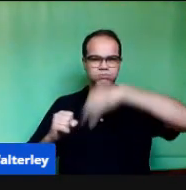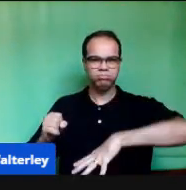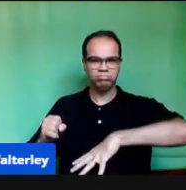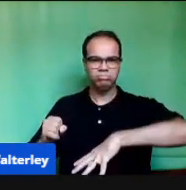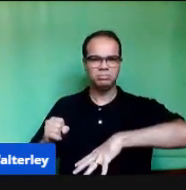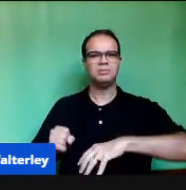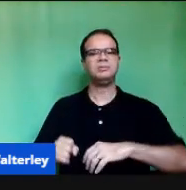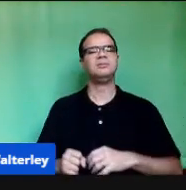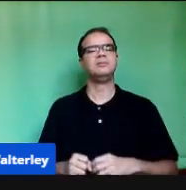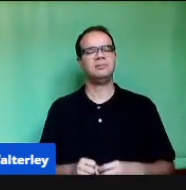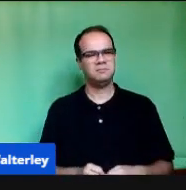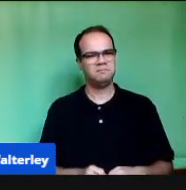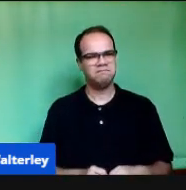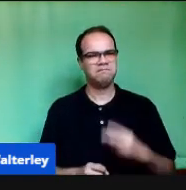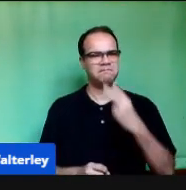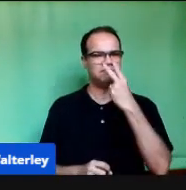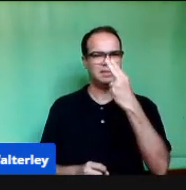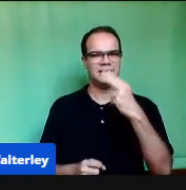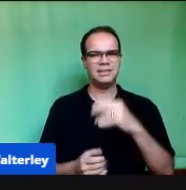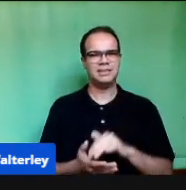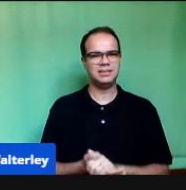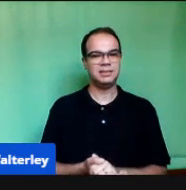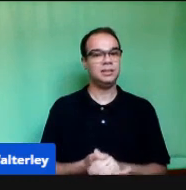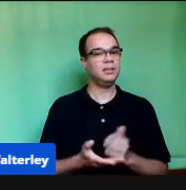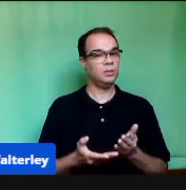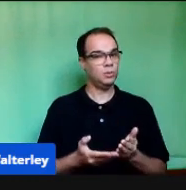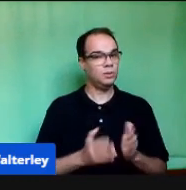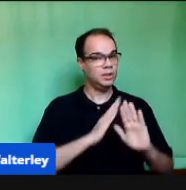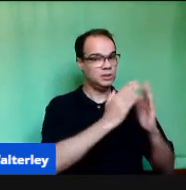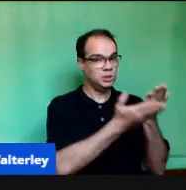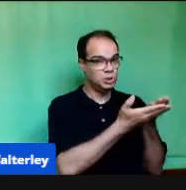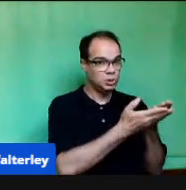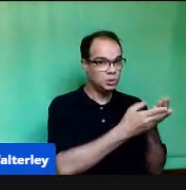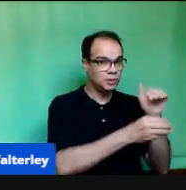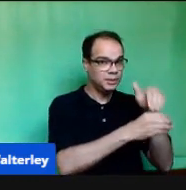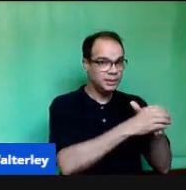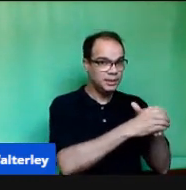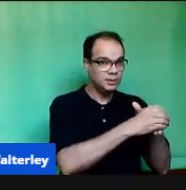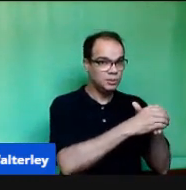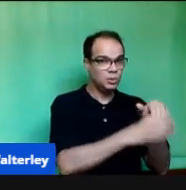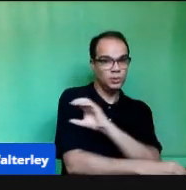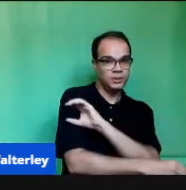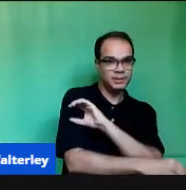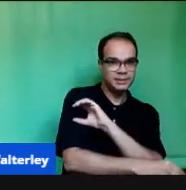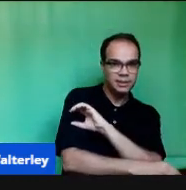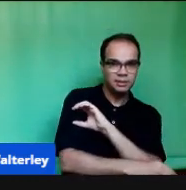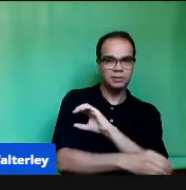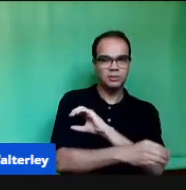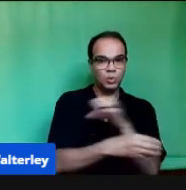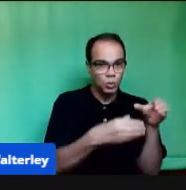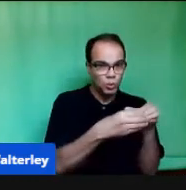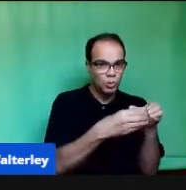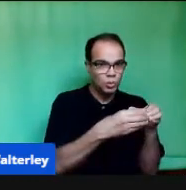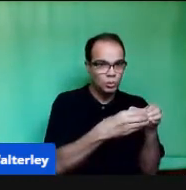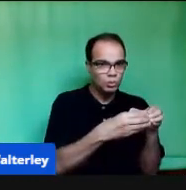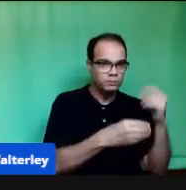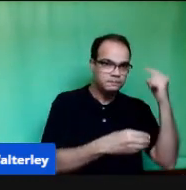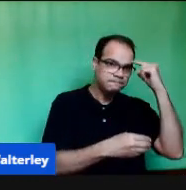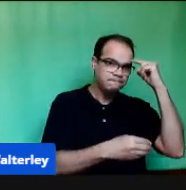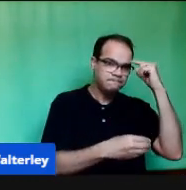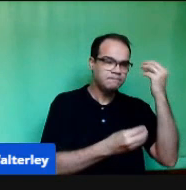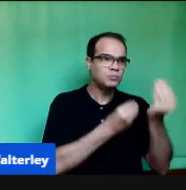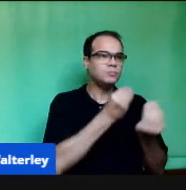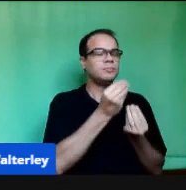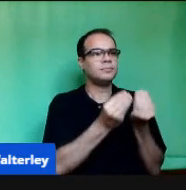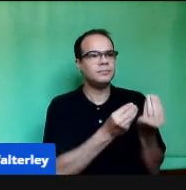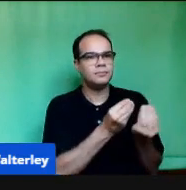a coordenação pedagógica ela esteja atenta a esses aspectos, para que a gente não possa